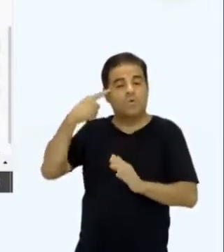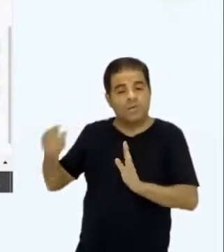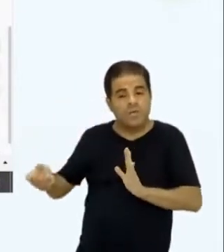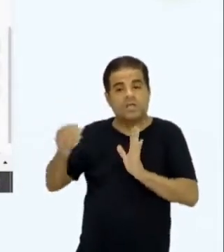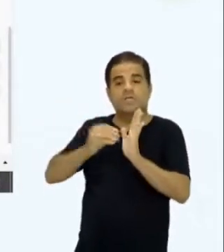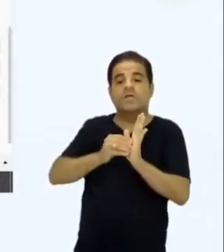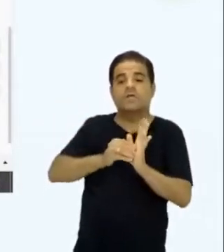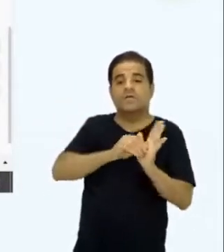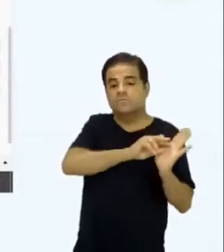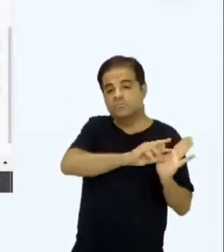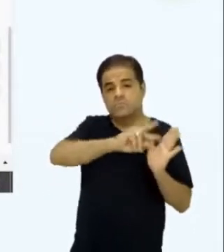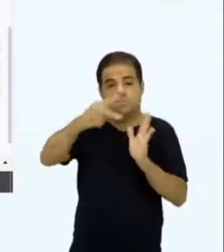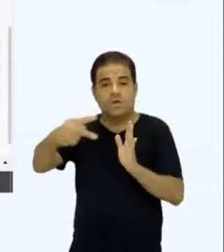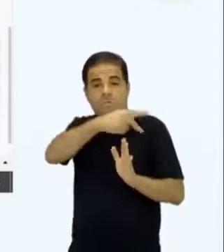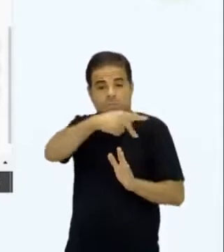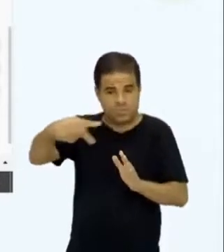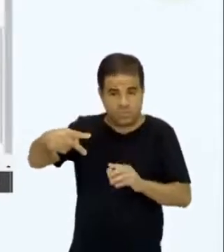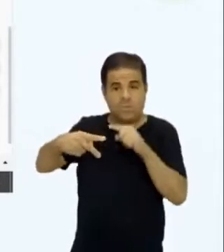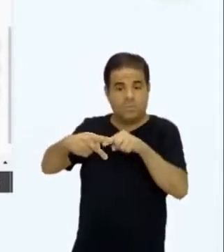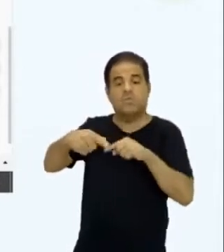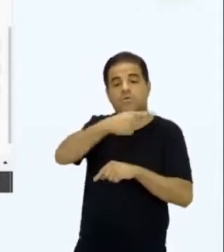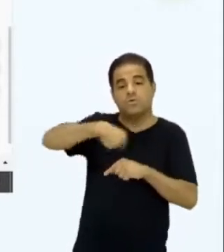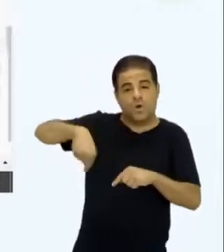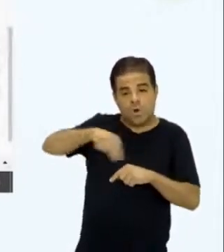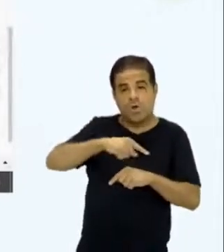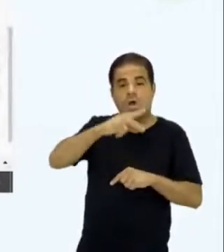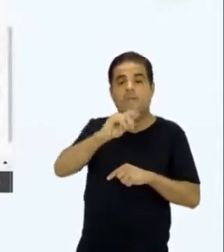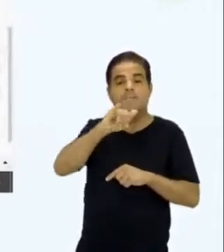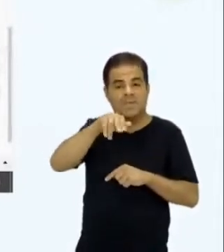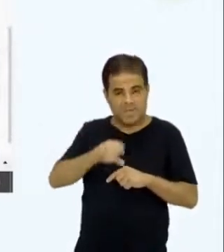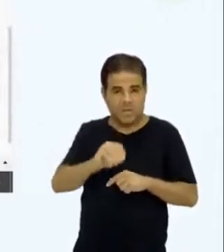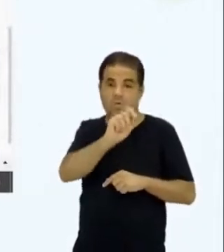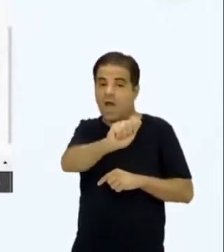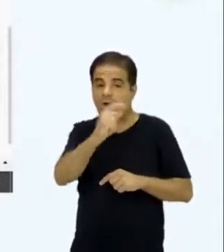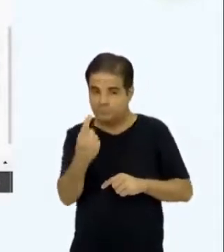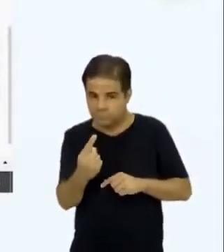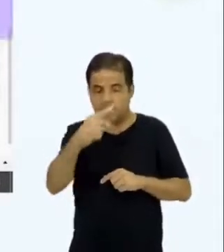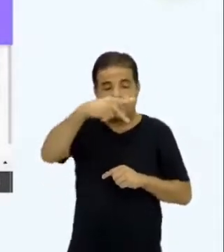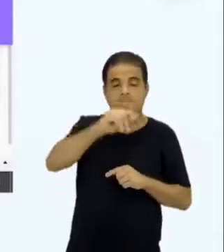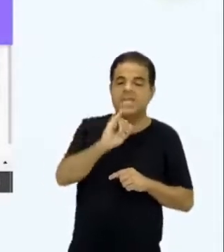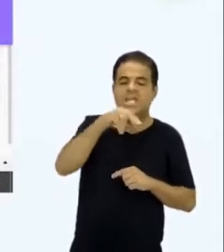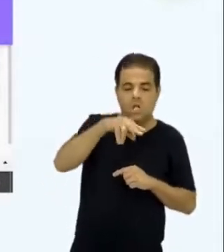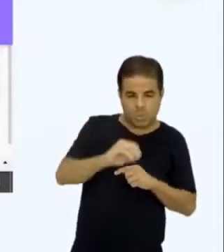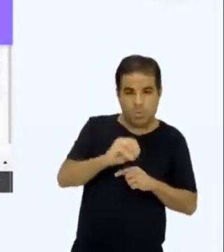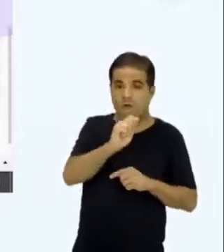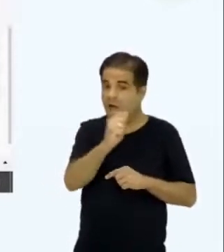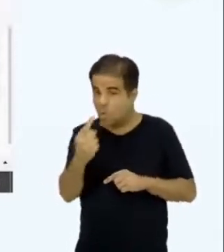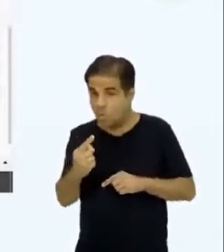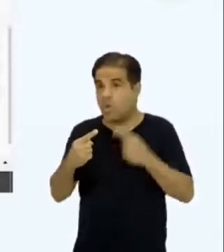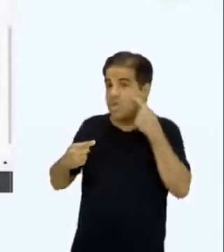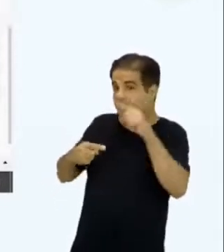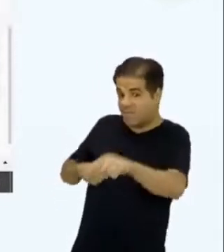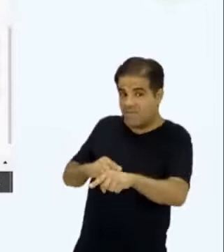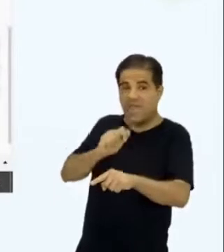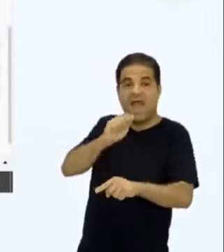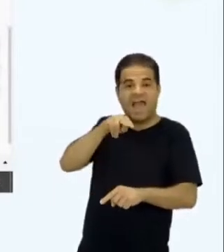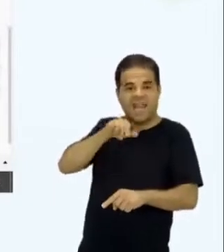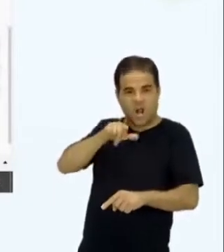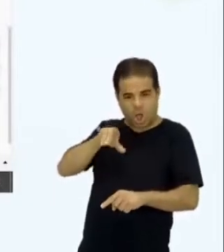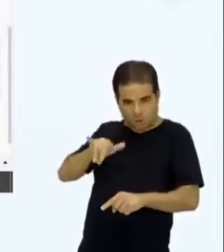do potenciômetro. Então, o potenciômetro, no nosso caso, é o pino A1. Ele vai ler o pino analógico